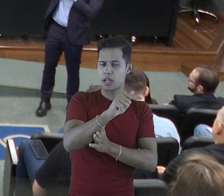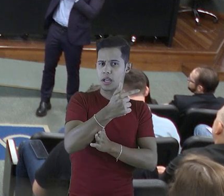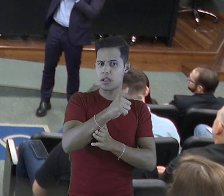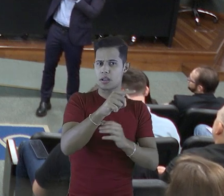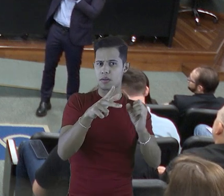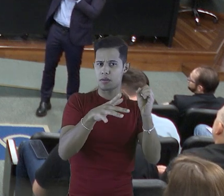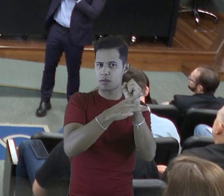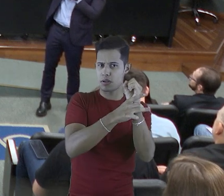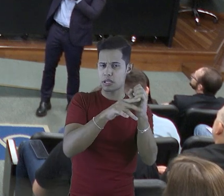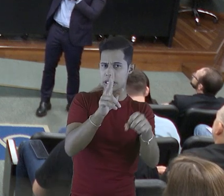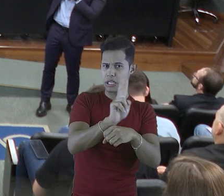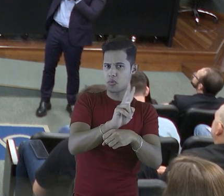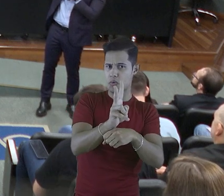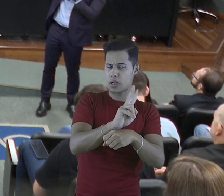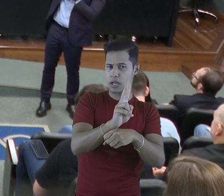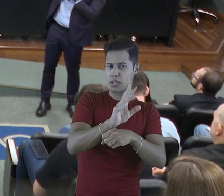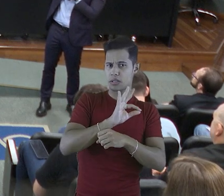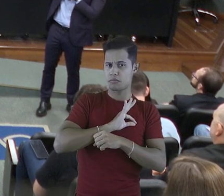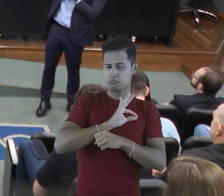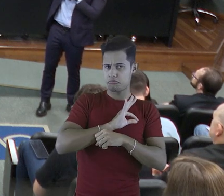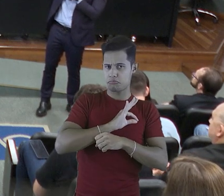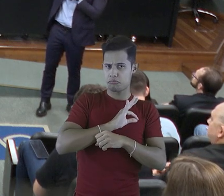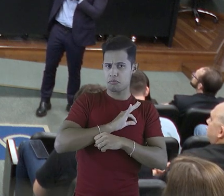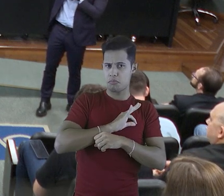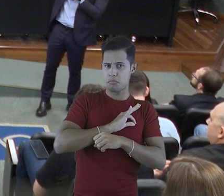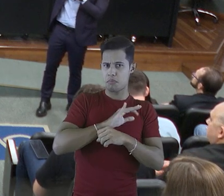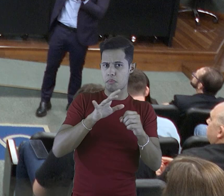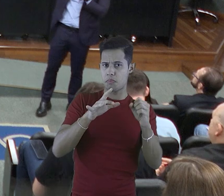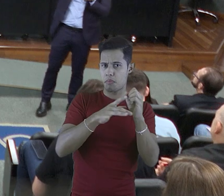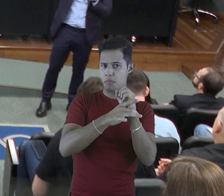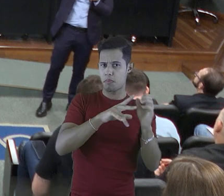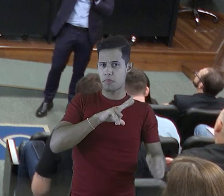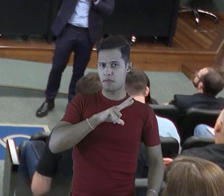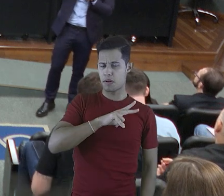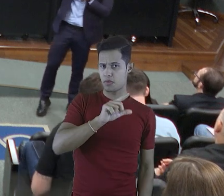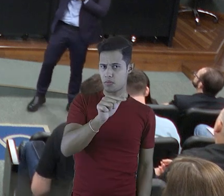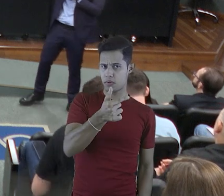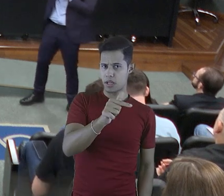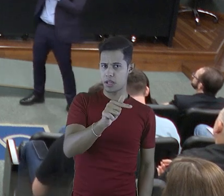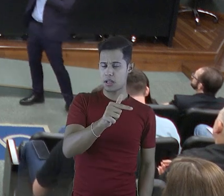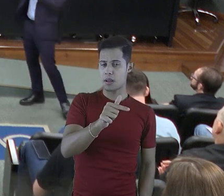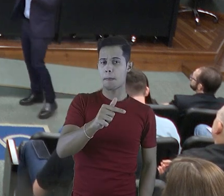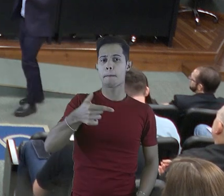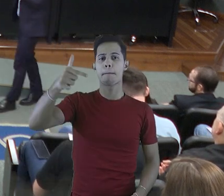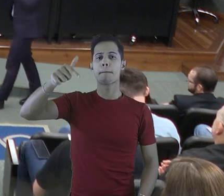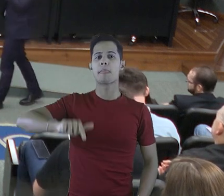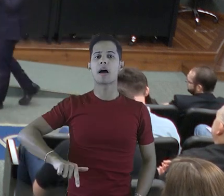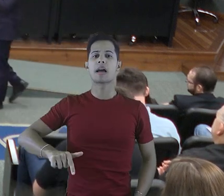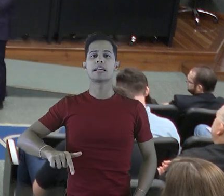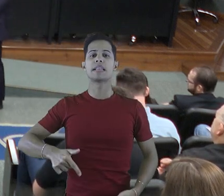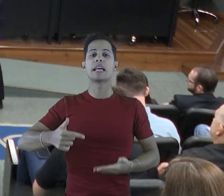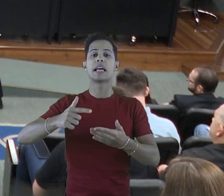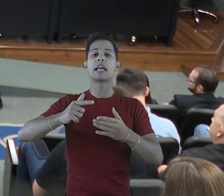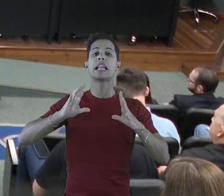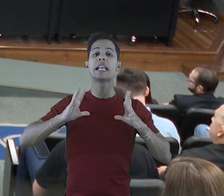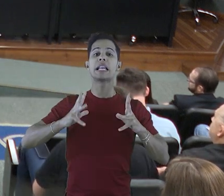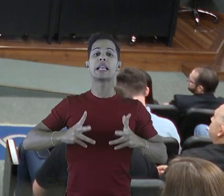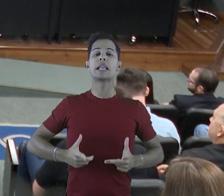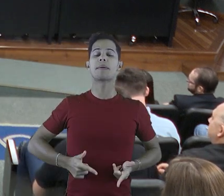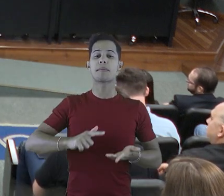Ah, os PMs. Mas você não tem segurança privada contratada? Tá. Se tivesse, você teria um contrato de terceirização.